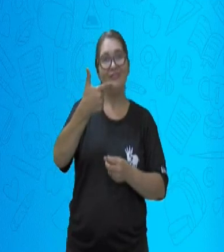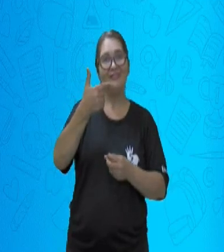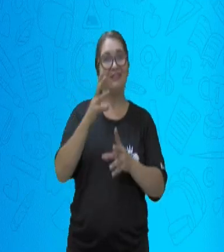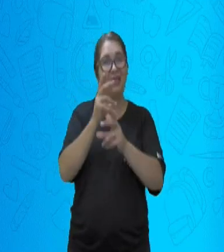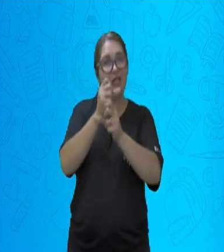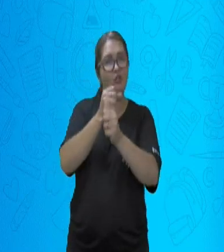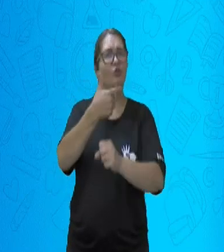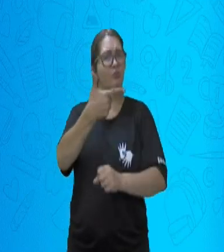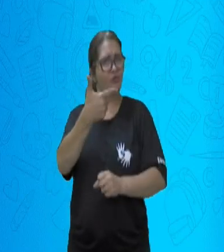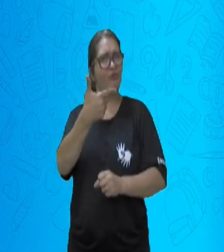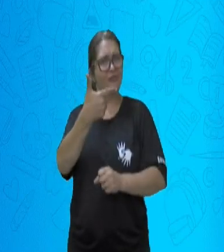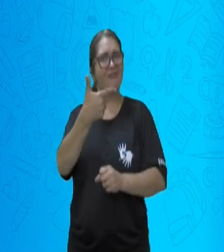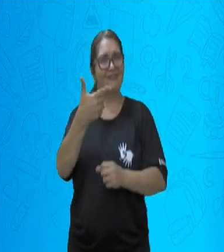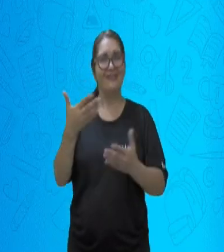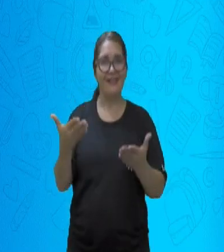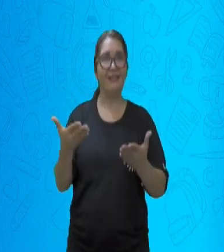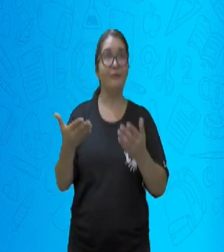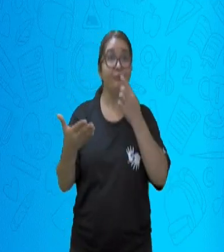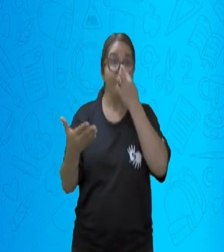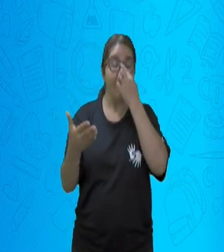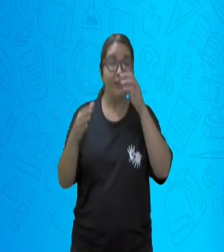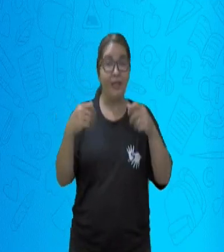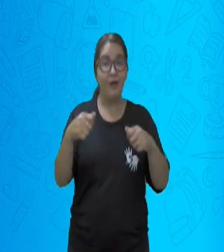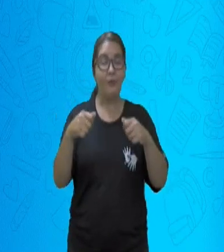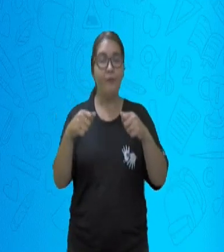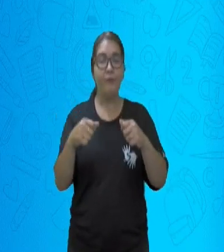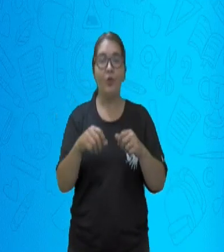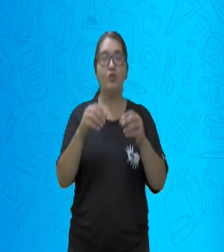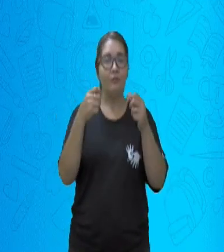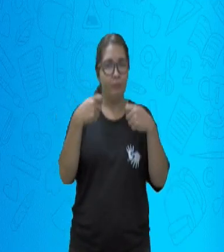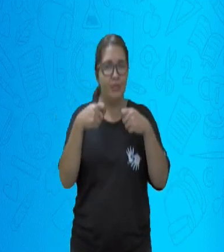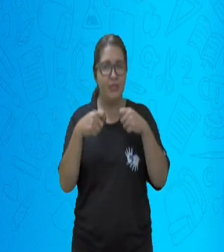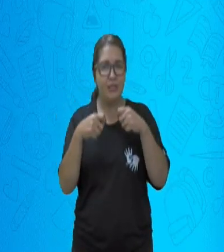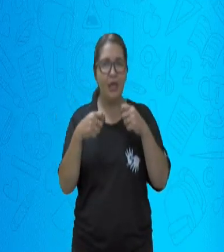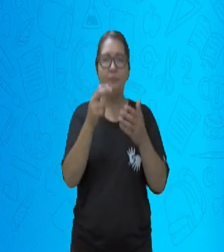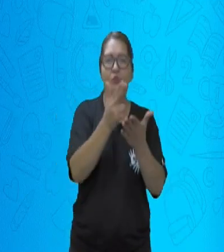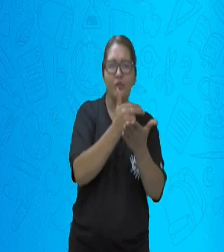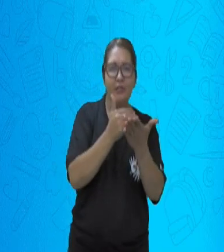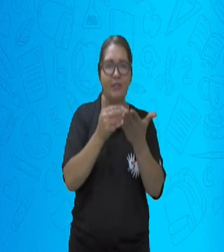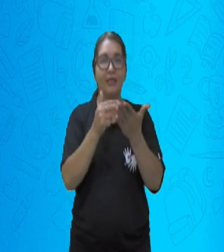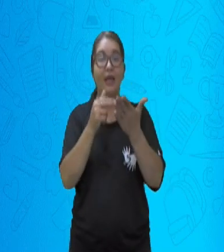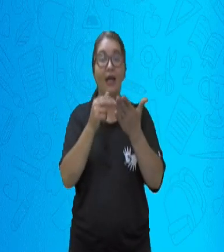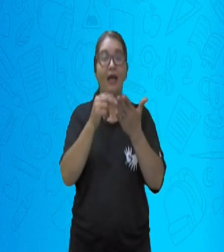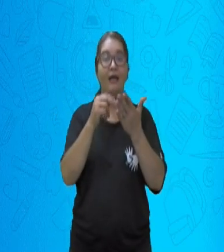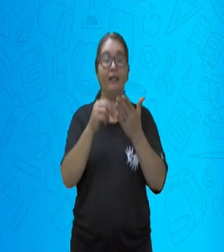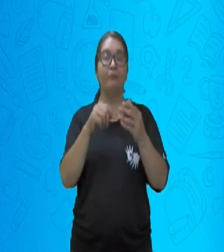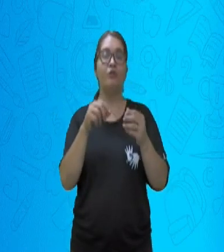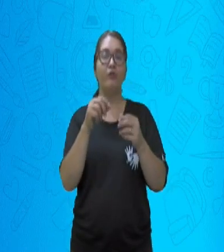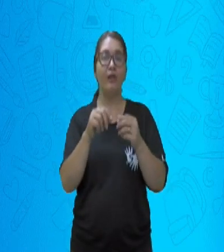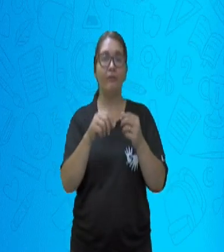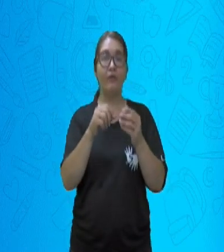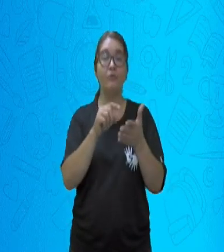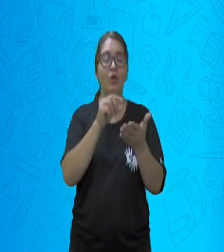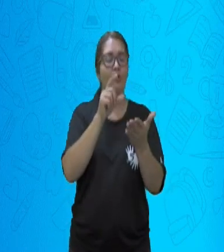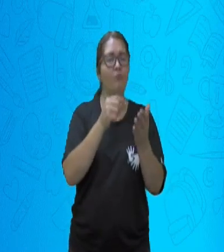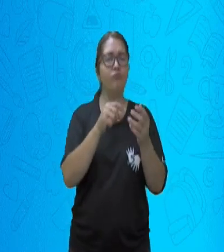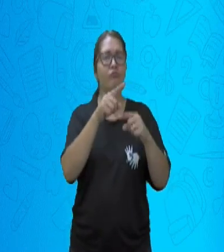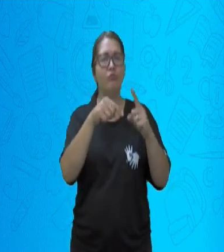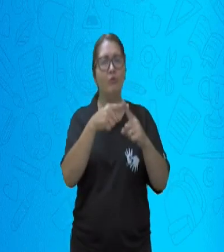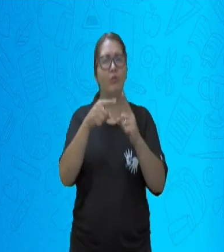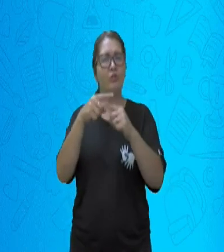depois a gente conta o que sobrou. Fácil. Agora eu vou dar um exemplo que vai dificultar um pouco